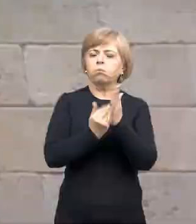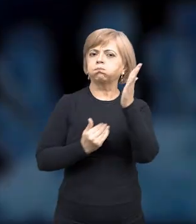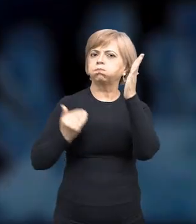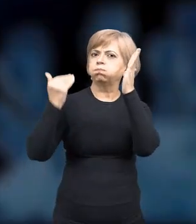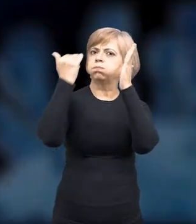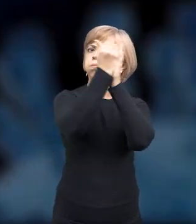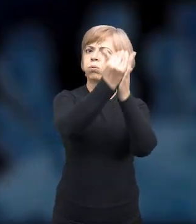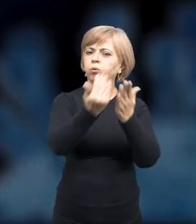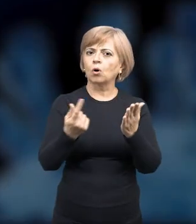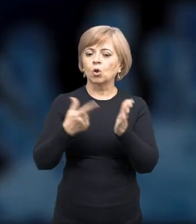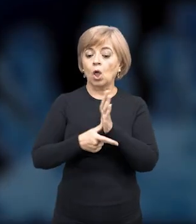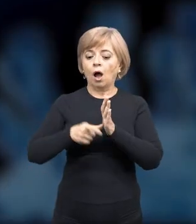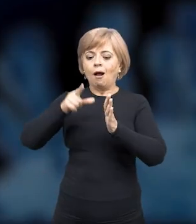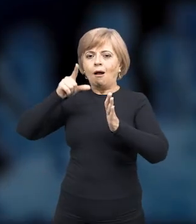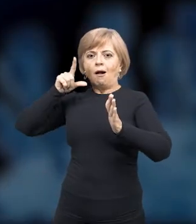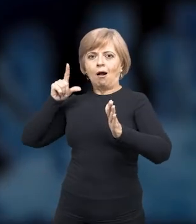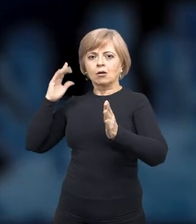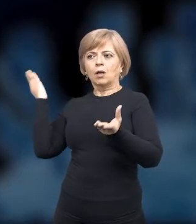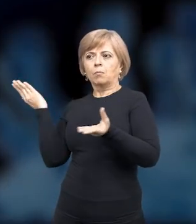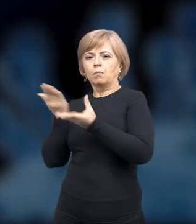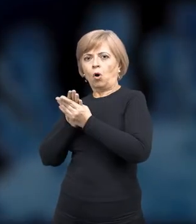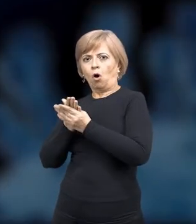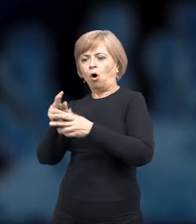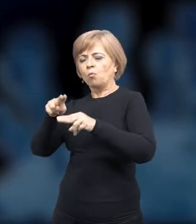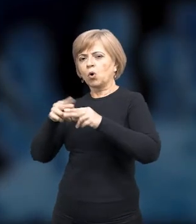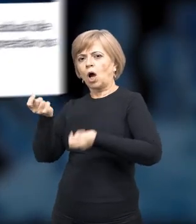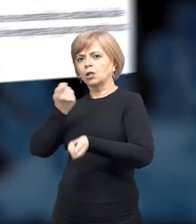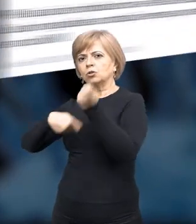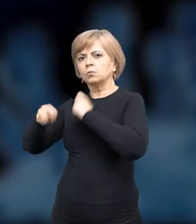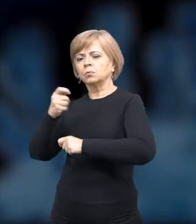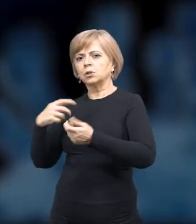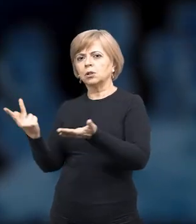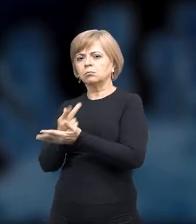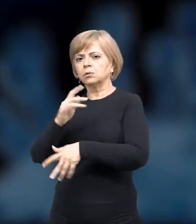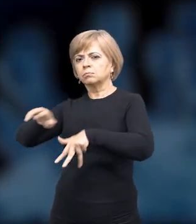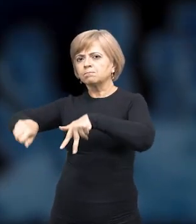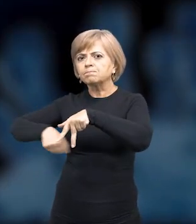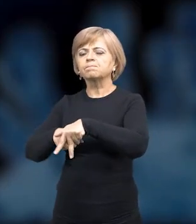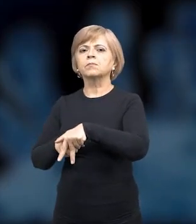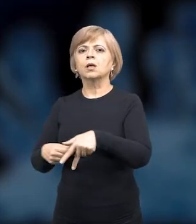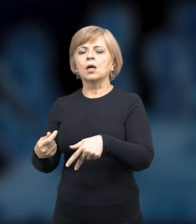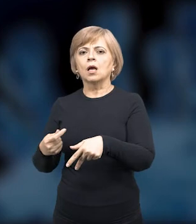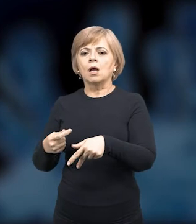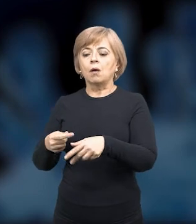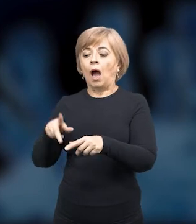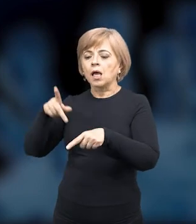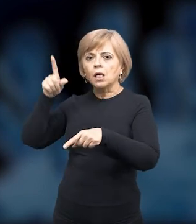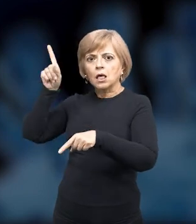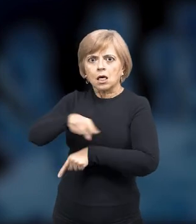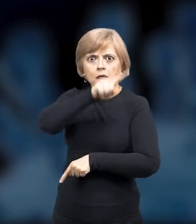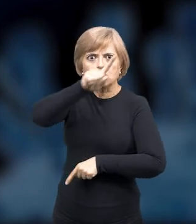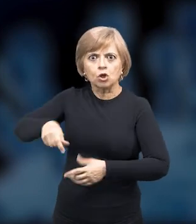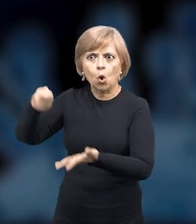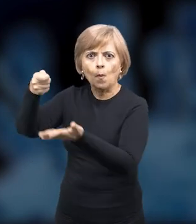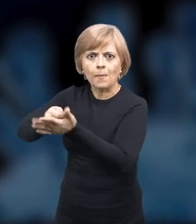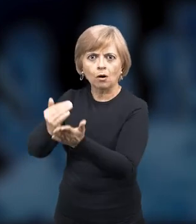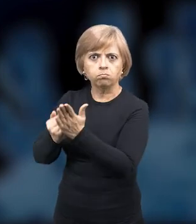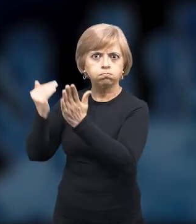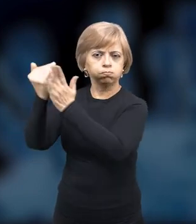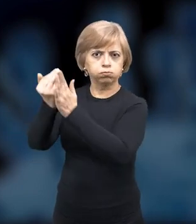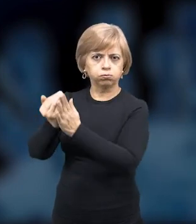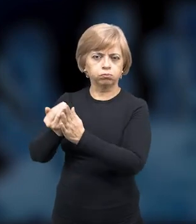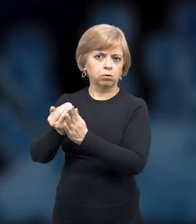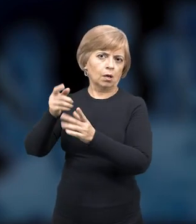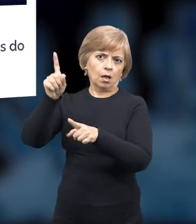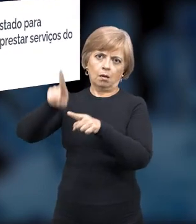atrás ajuizar uma ação civil pública por ato de improbidade administrativa, impedir novos pagamentos superfaturados,